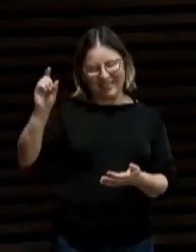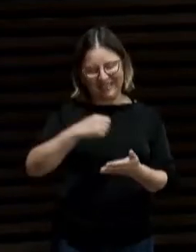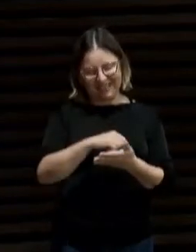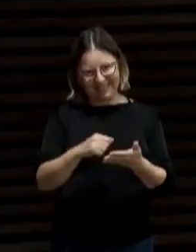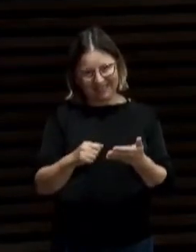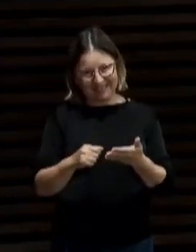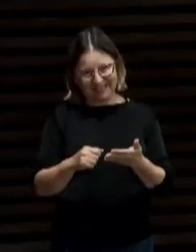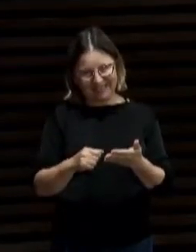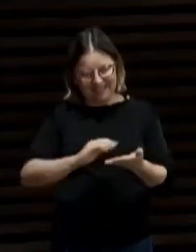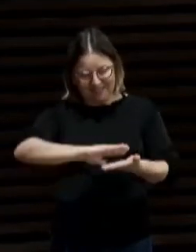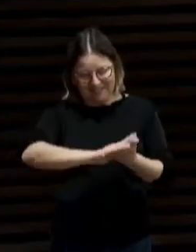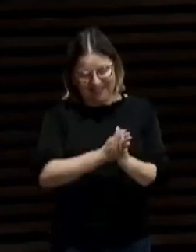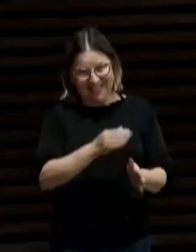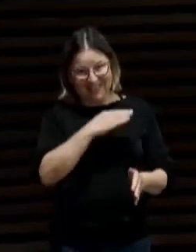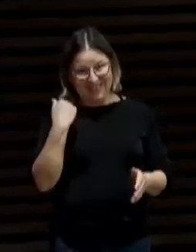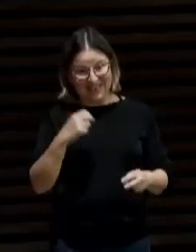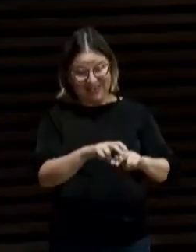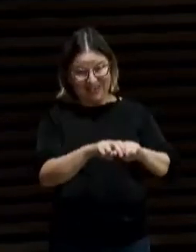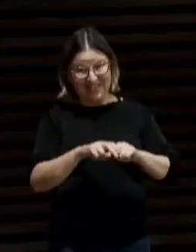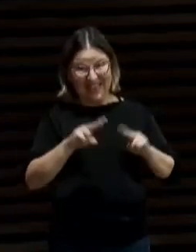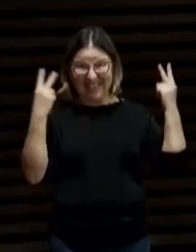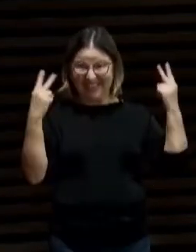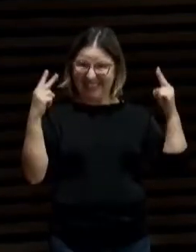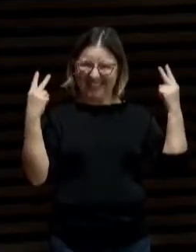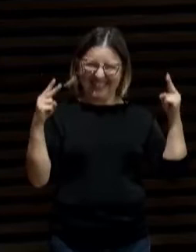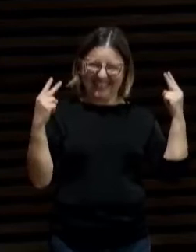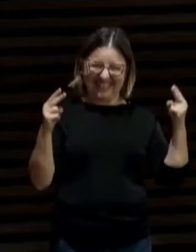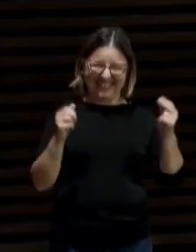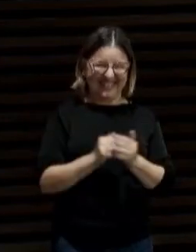escrita: tragada foi a morte pela vitória.